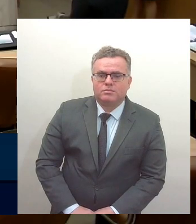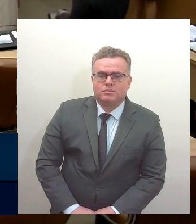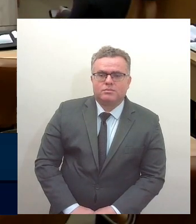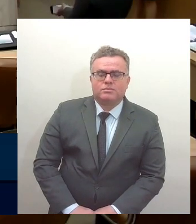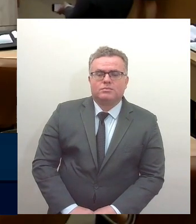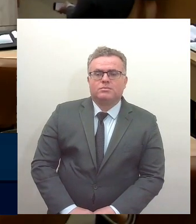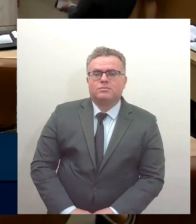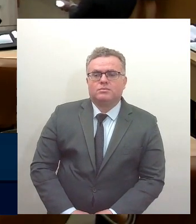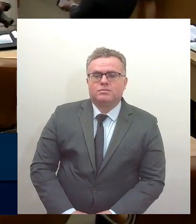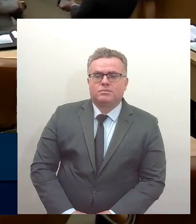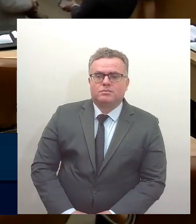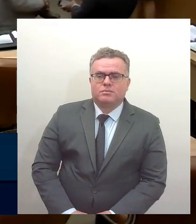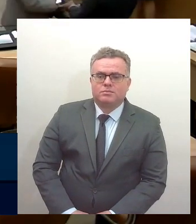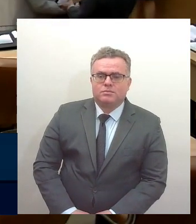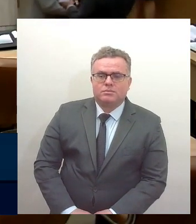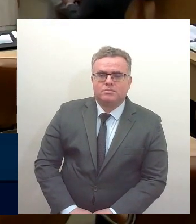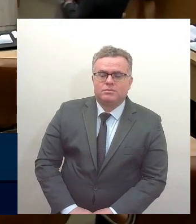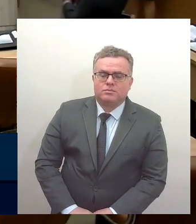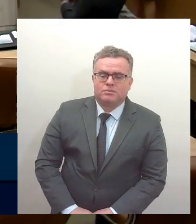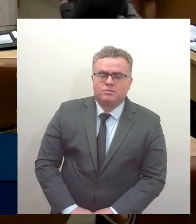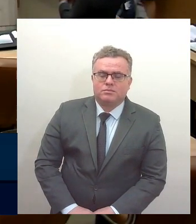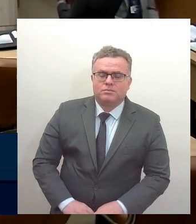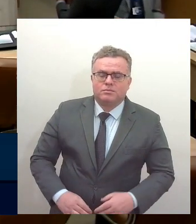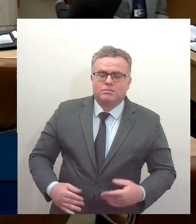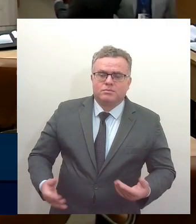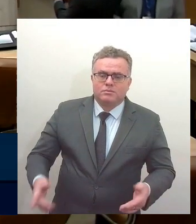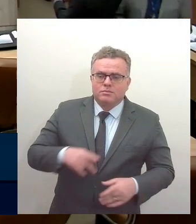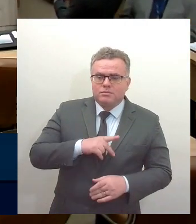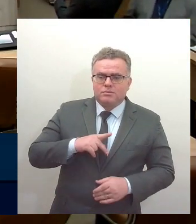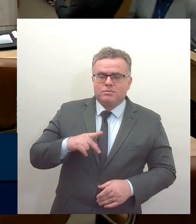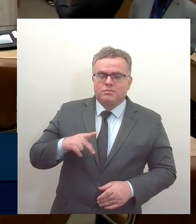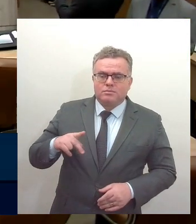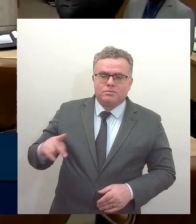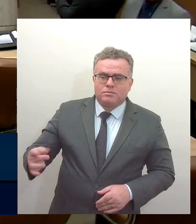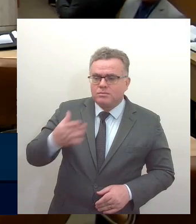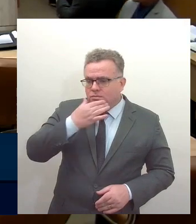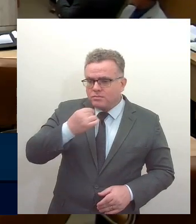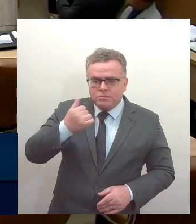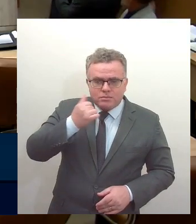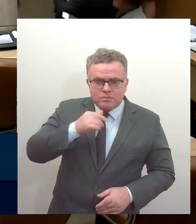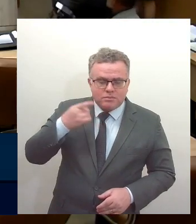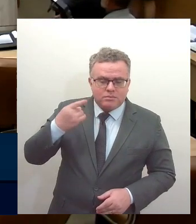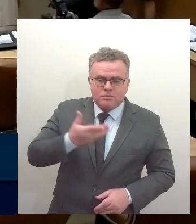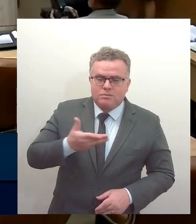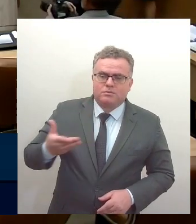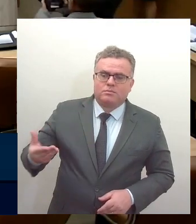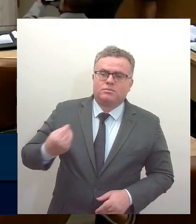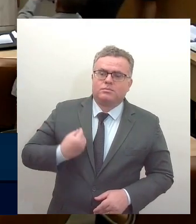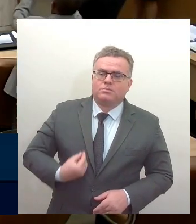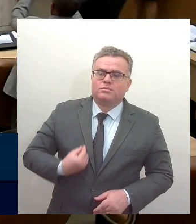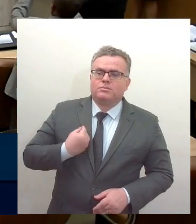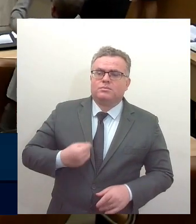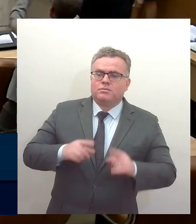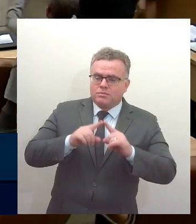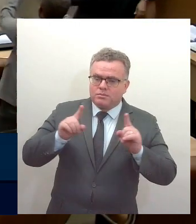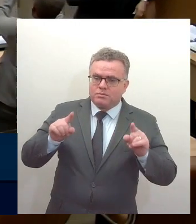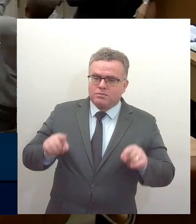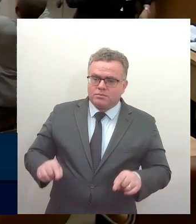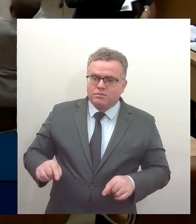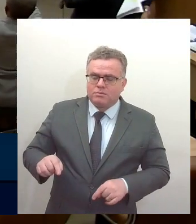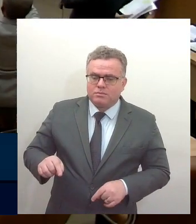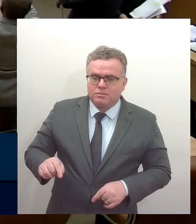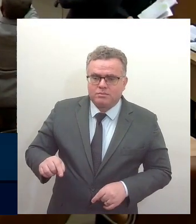Senhor presidente, colegas deputadas, colegas deputados, servidores da casa, imprensa aqui presente, quem nos